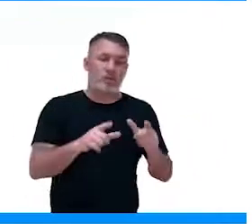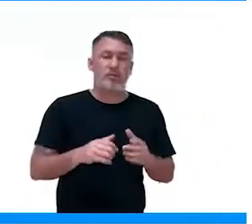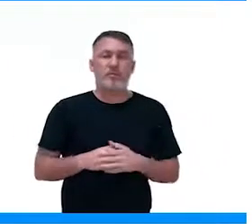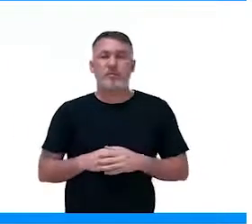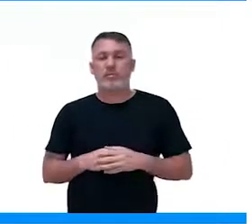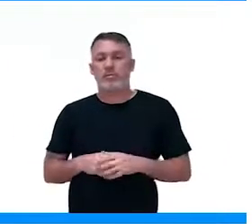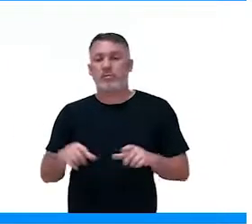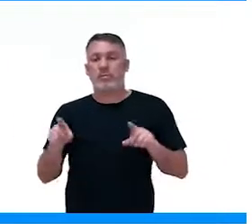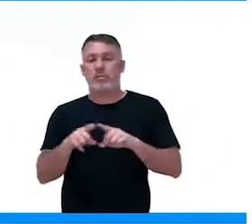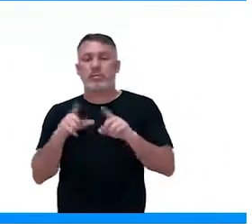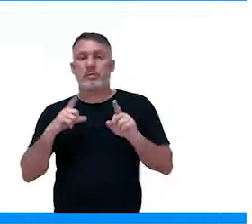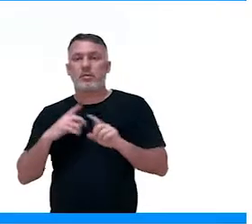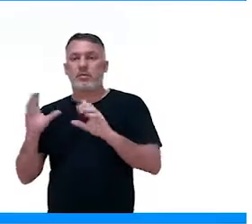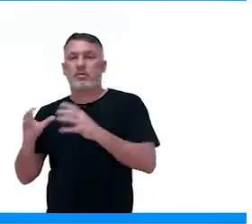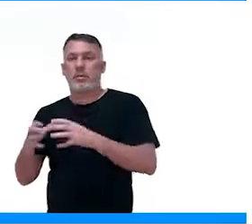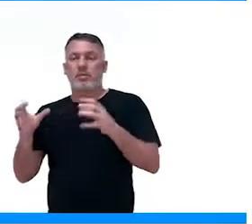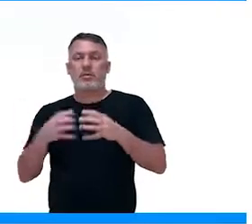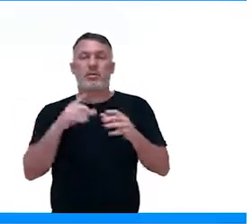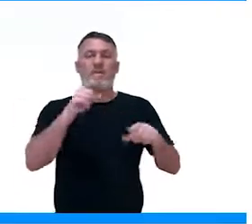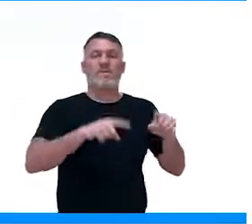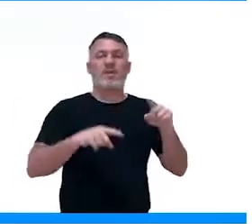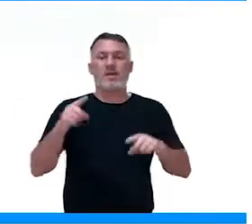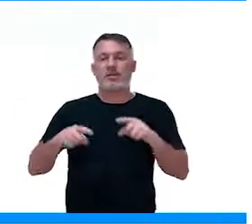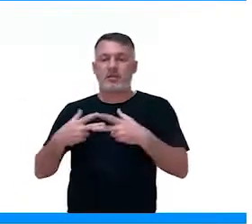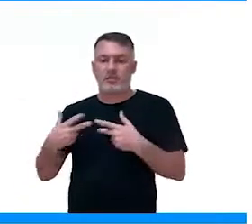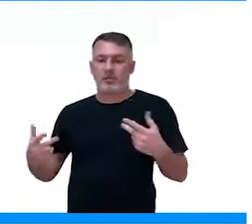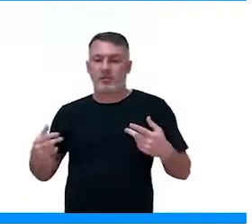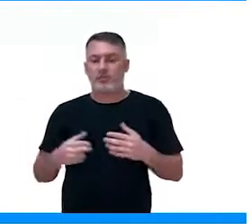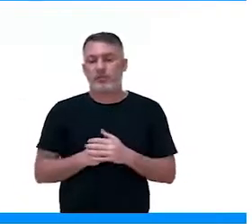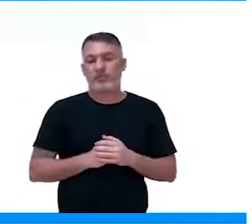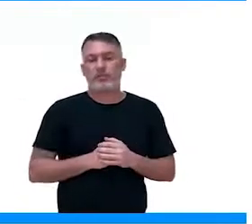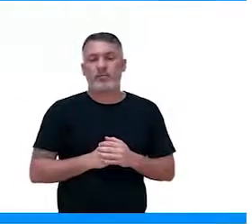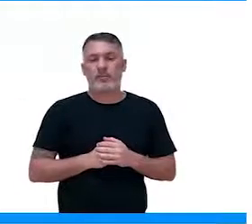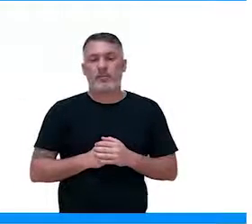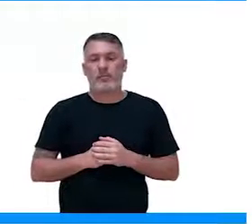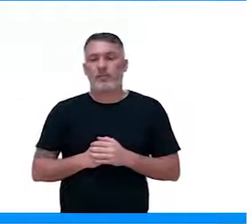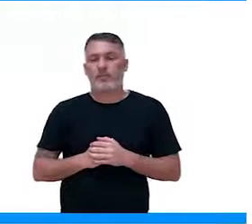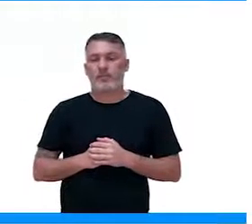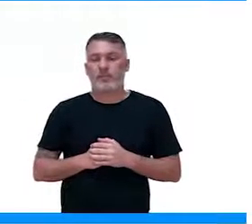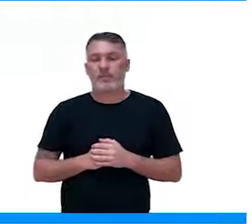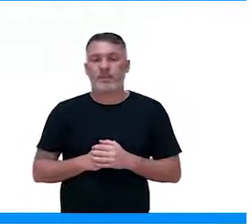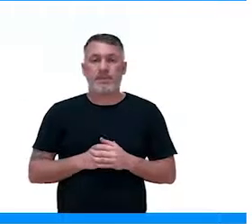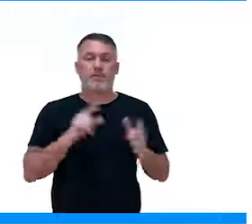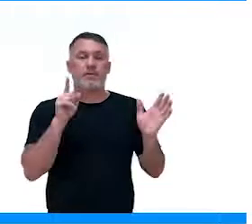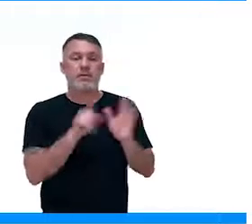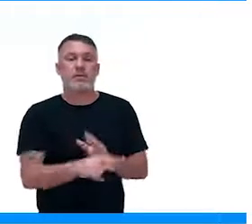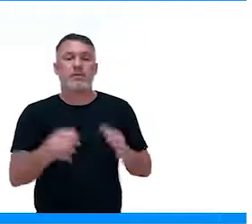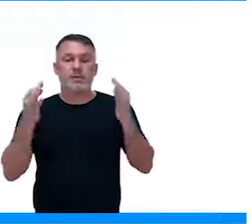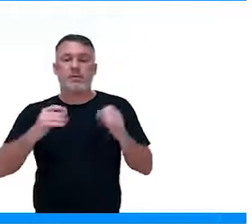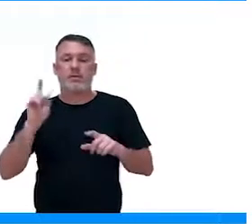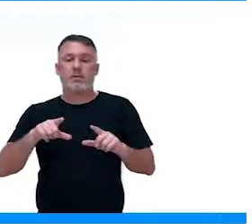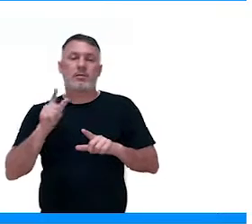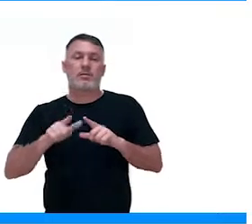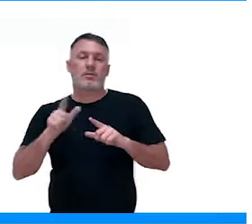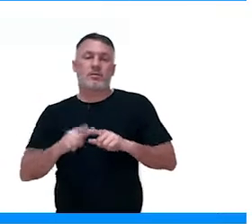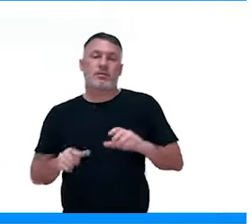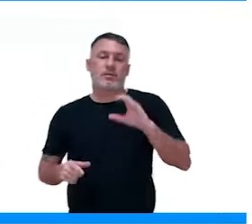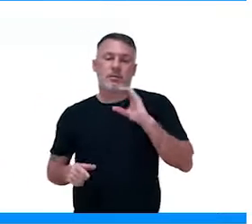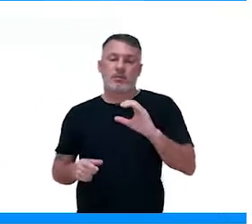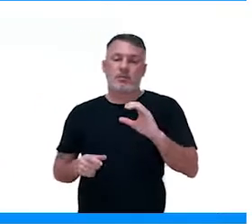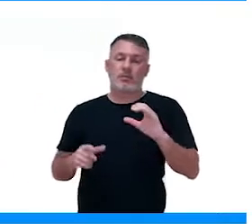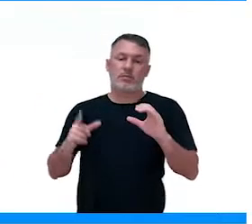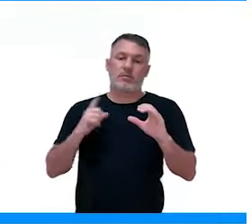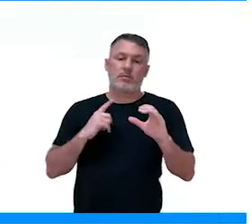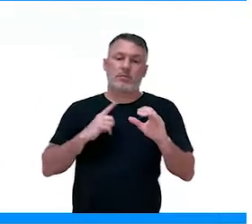linguagem, que também engloba aí questões de variação, né? Vamos ver a questão correta, é a C.